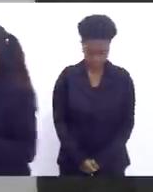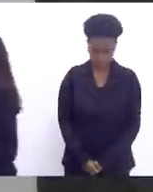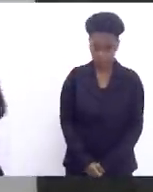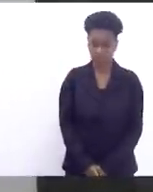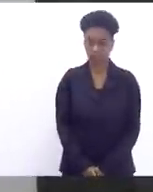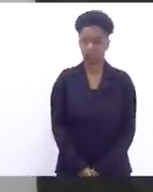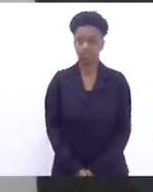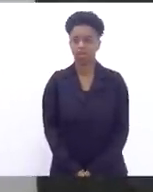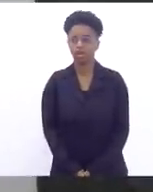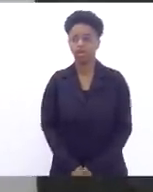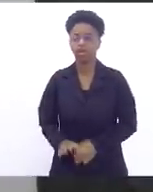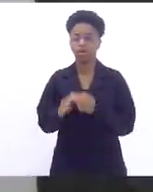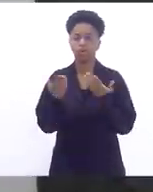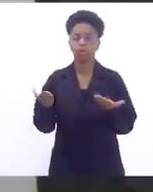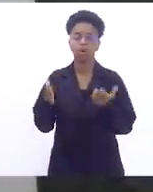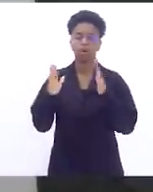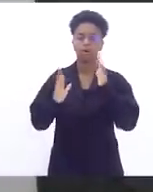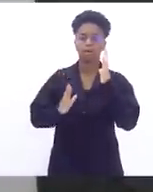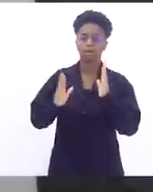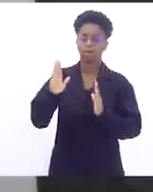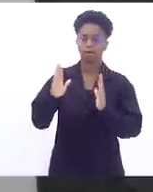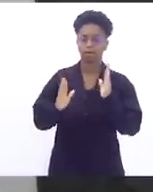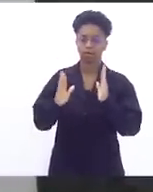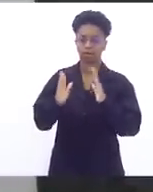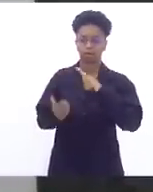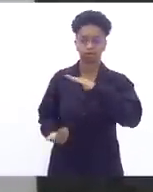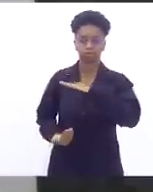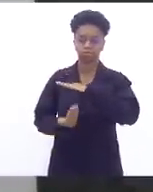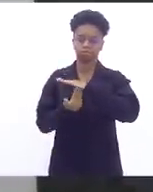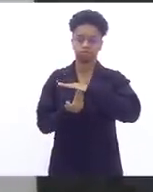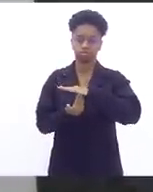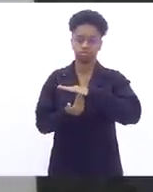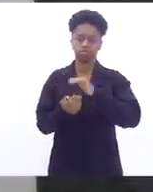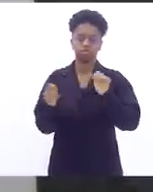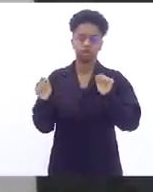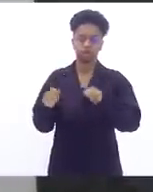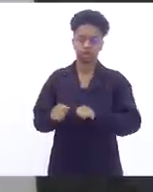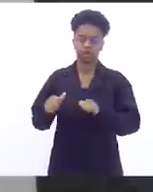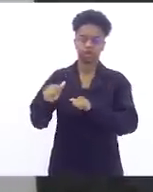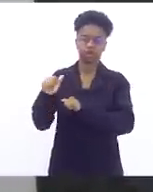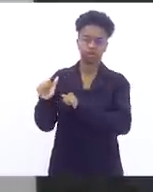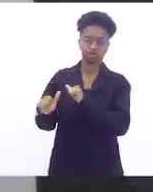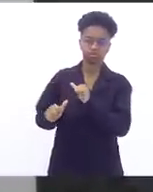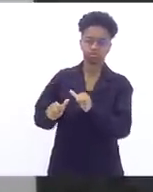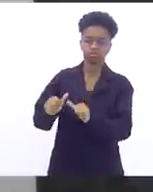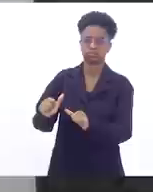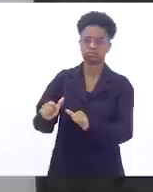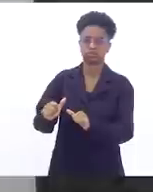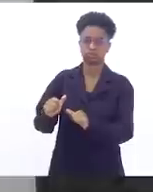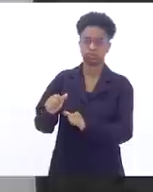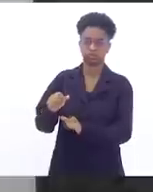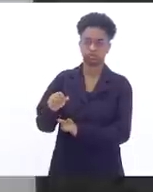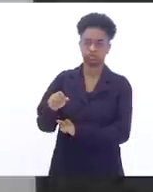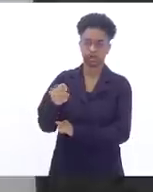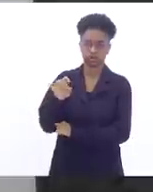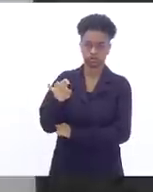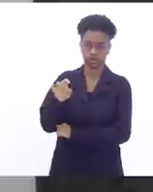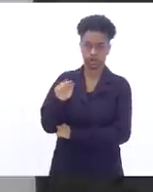Qual é a previsão de prazo para que atualização automática